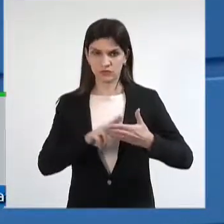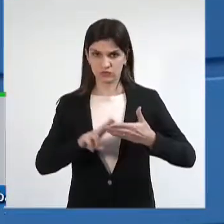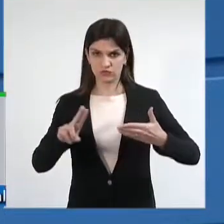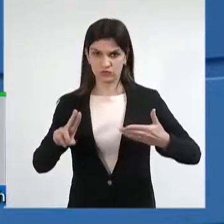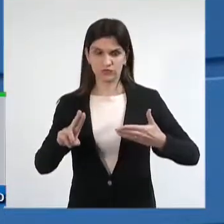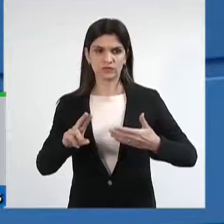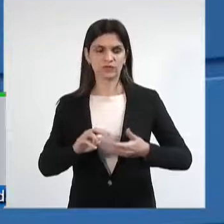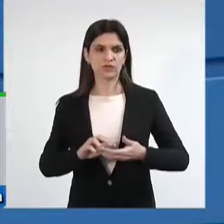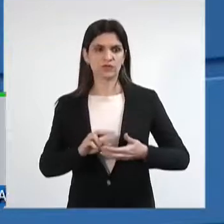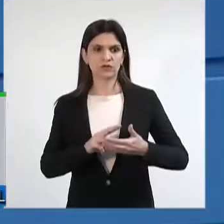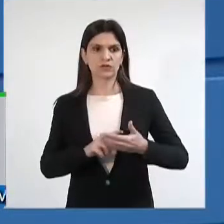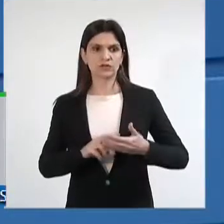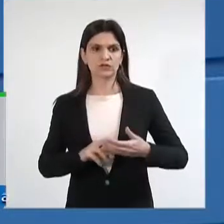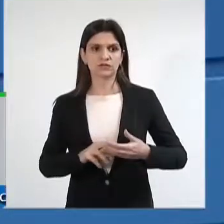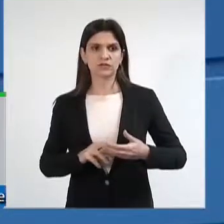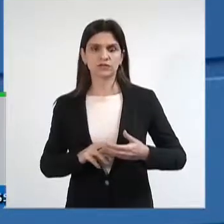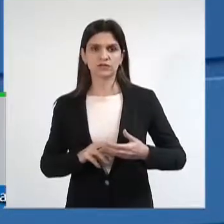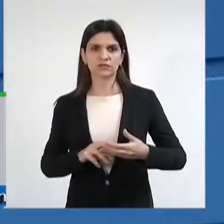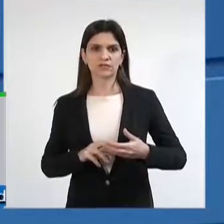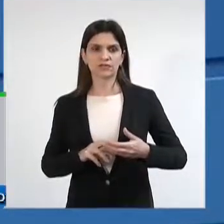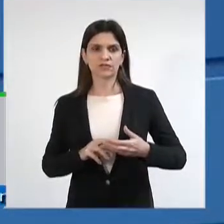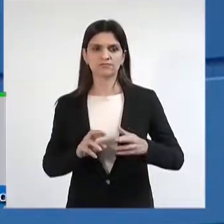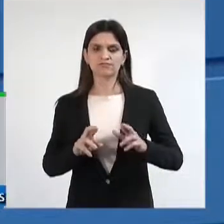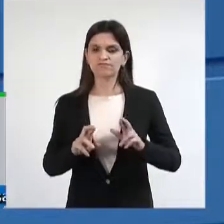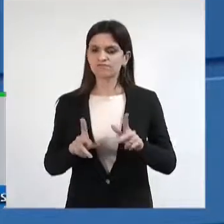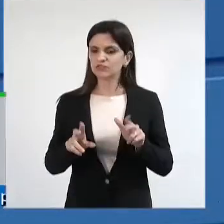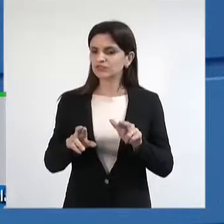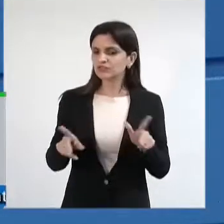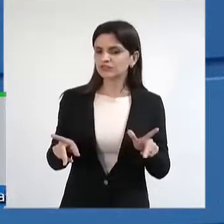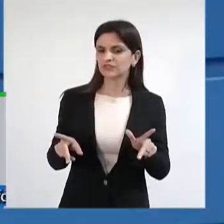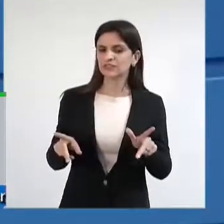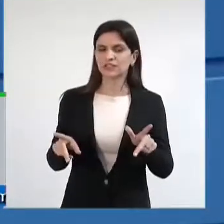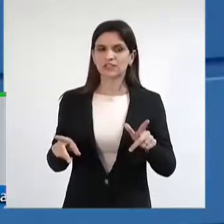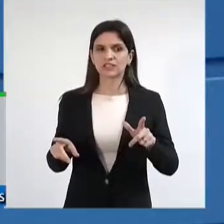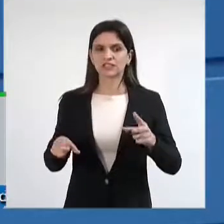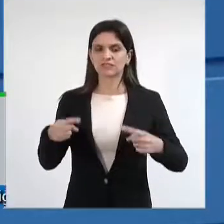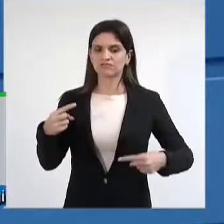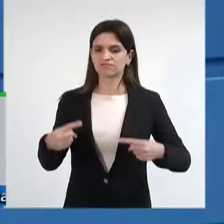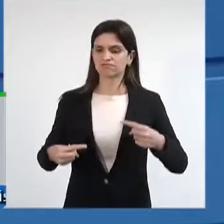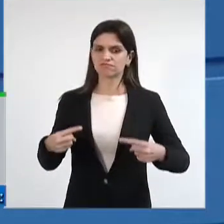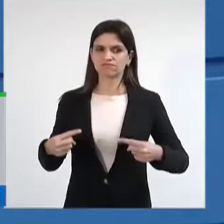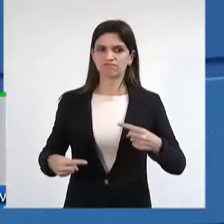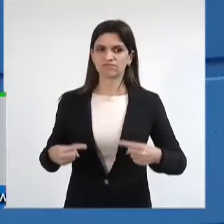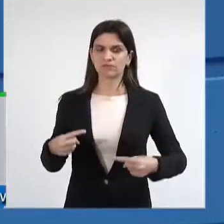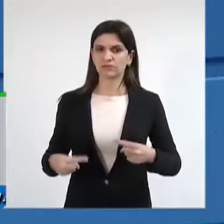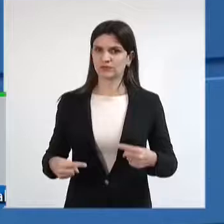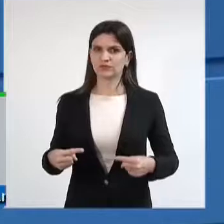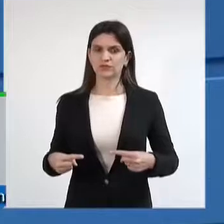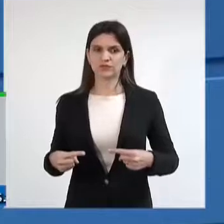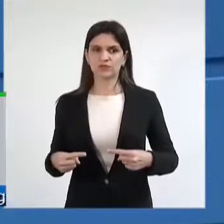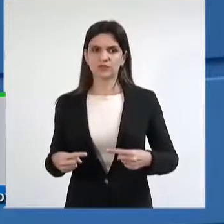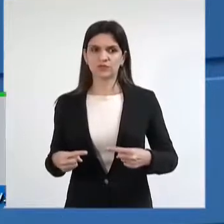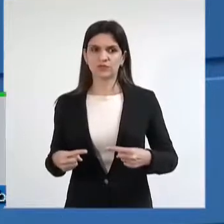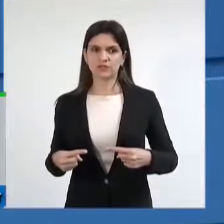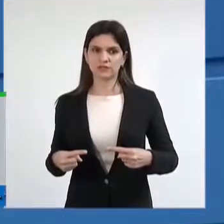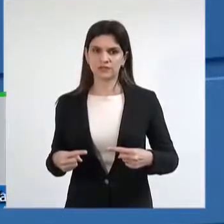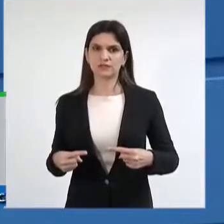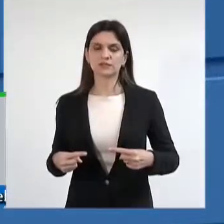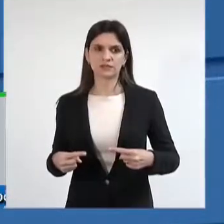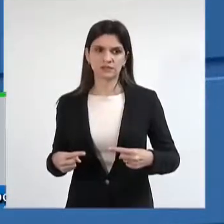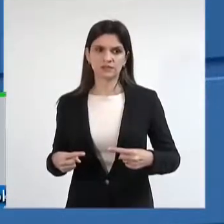está tendo uma divergência ideológica que está saindo da boca das